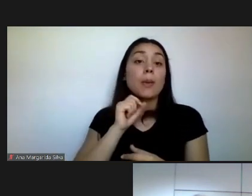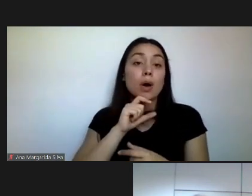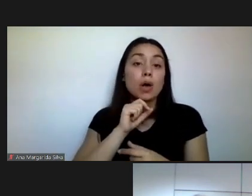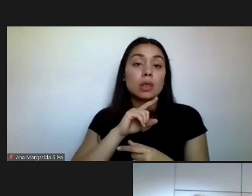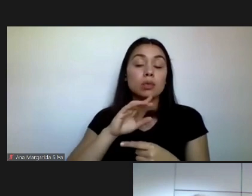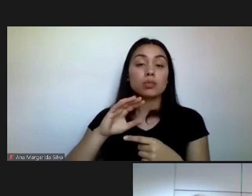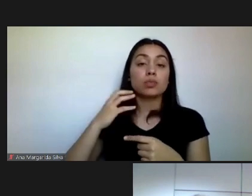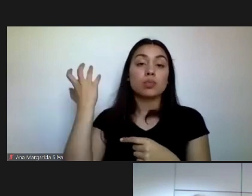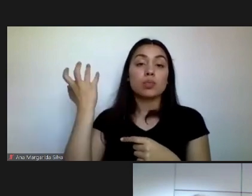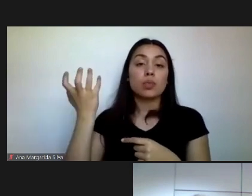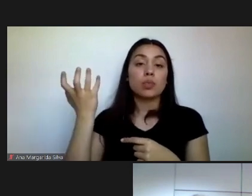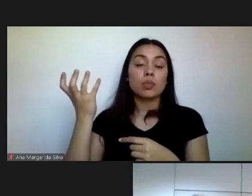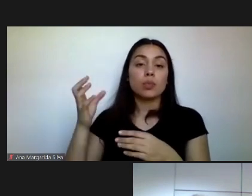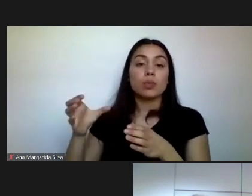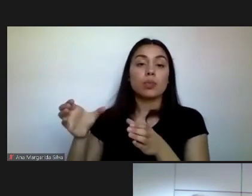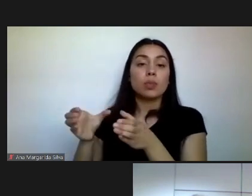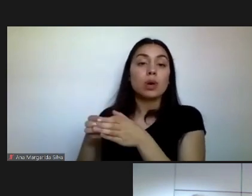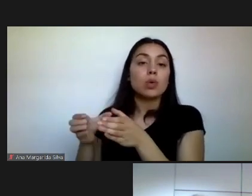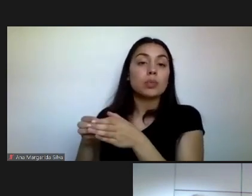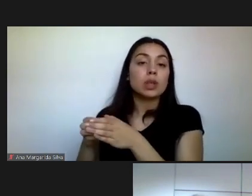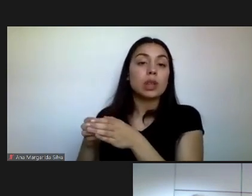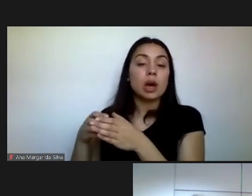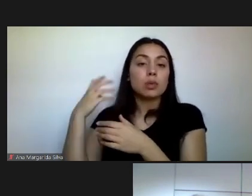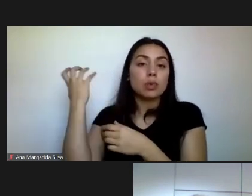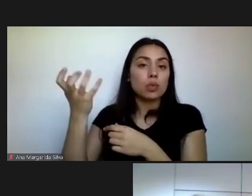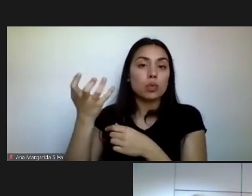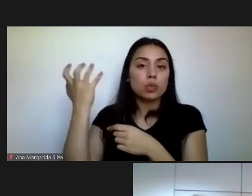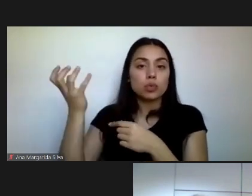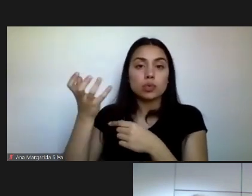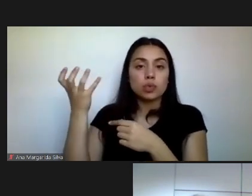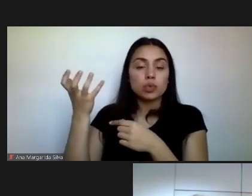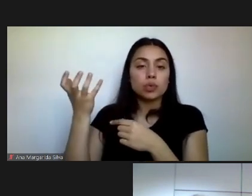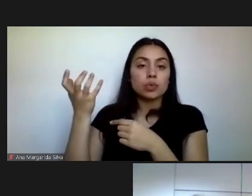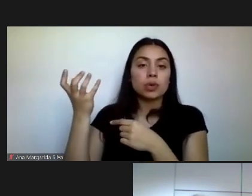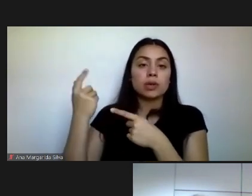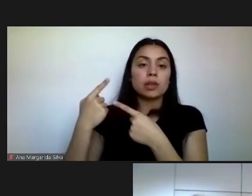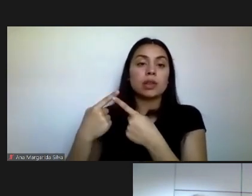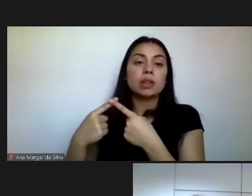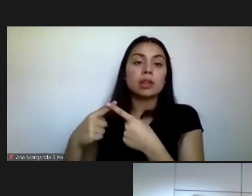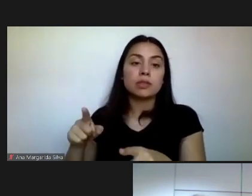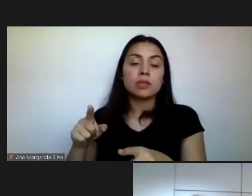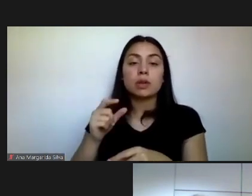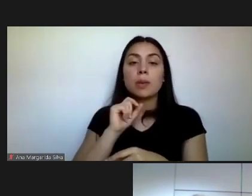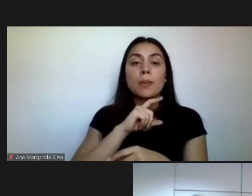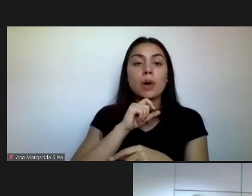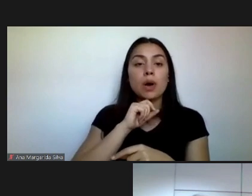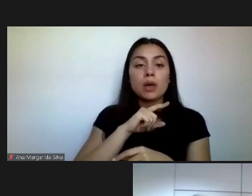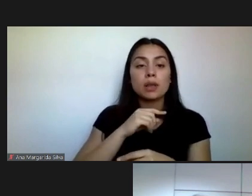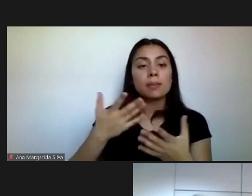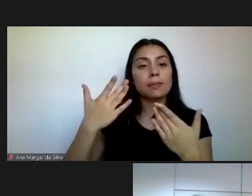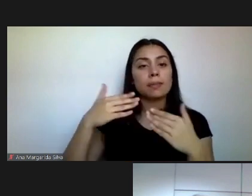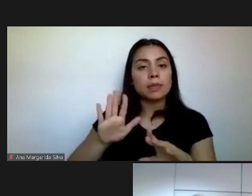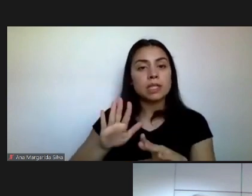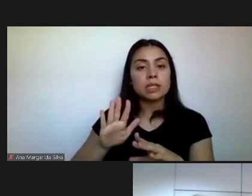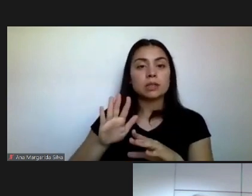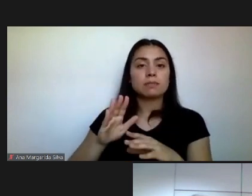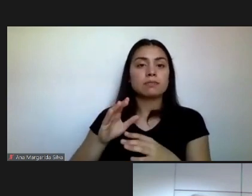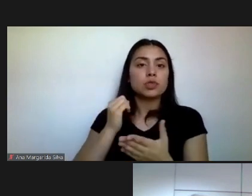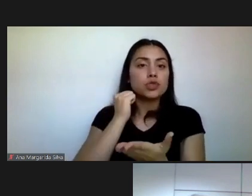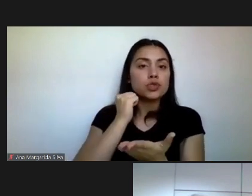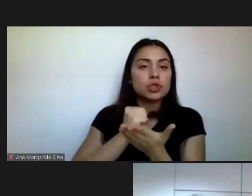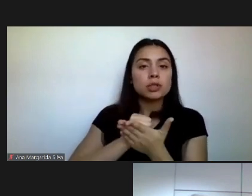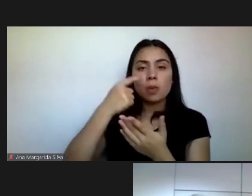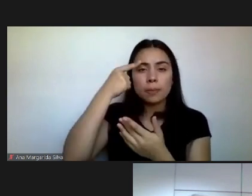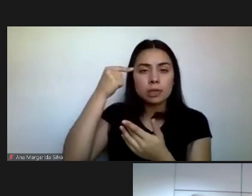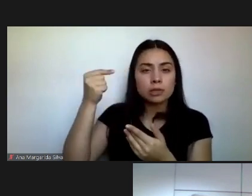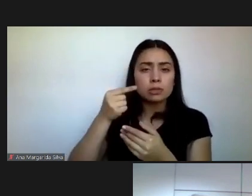em determinada cidade, por exemplo, de onde os jovens vinham, pode ser diferente, mas percebíamos que muitas vezes os estereótipos até eram